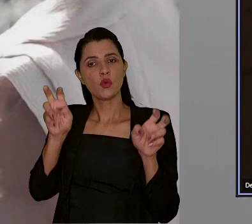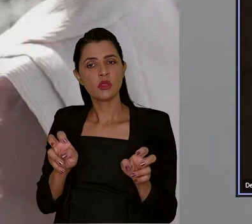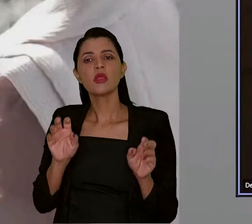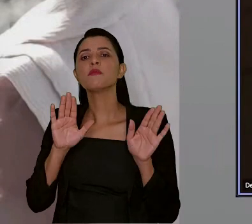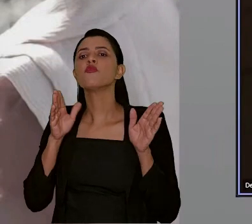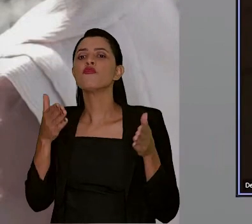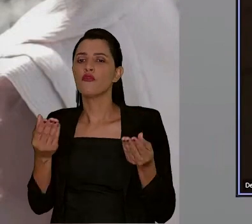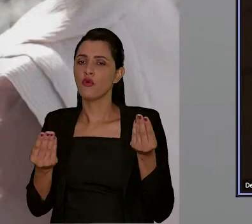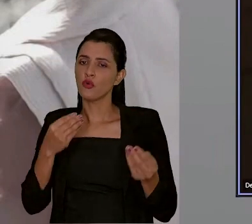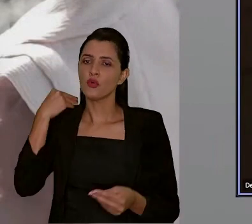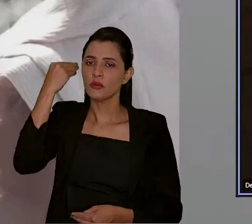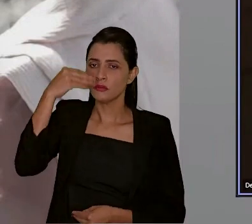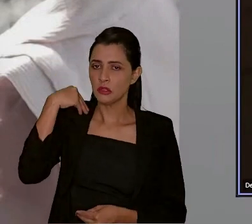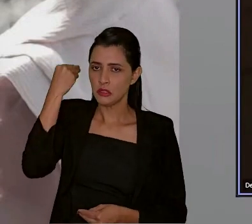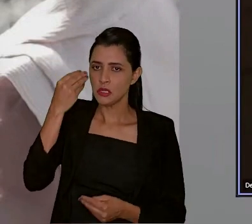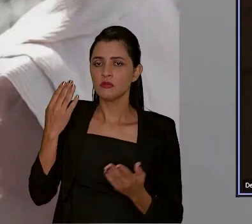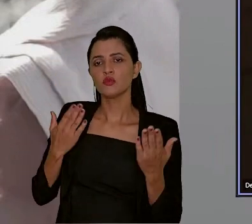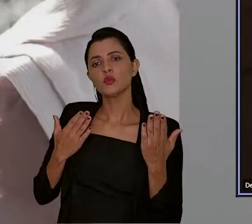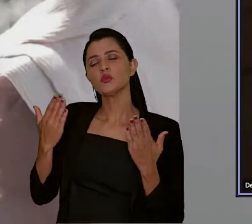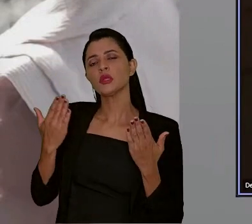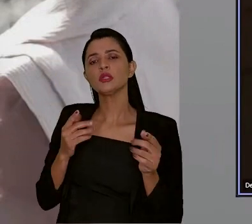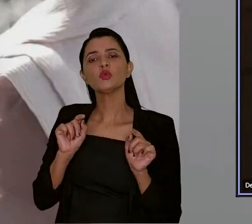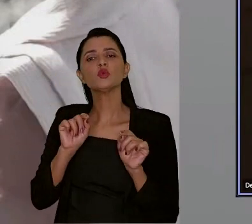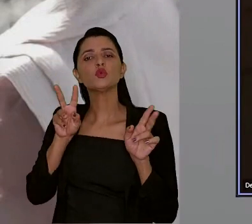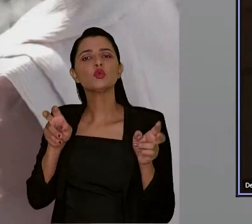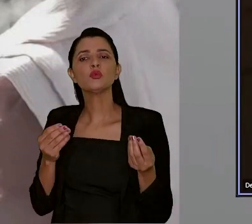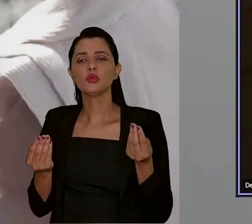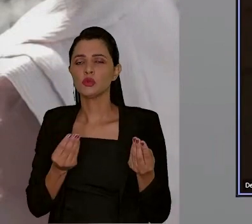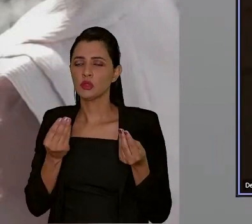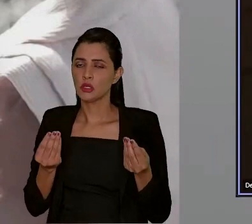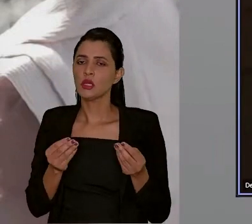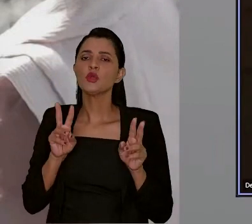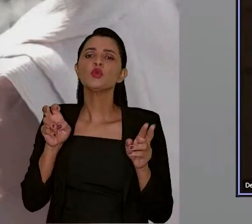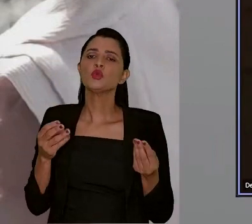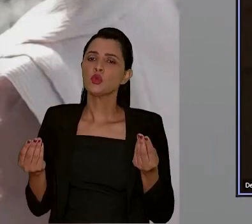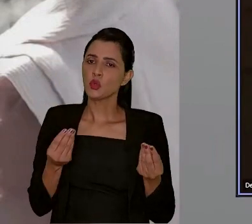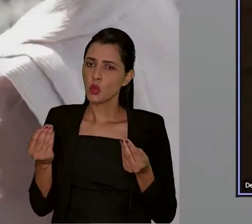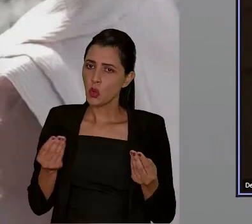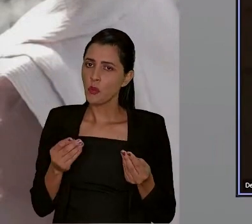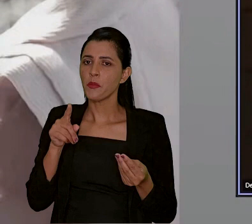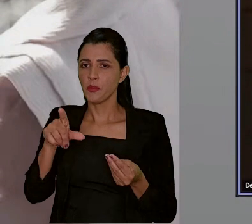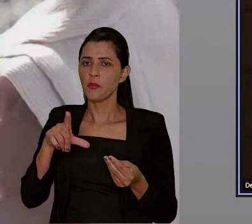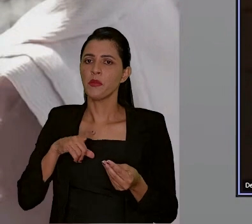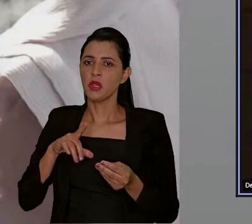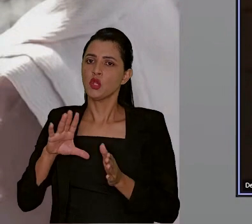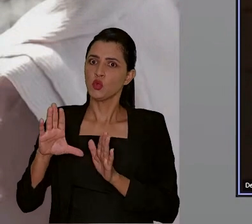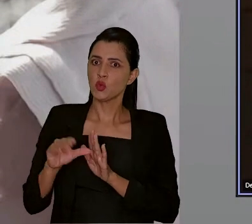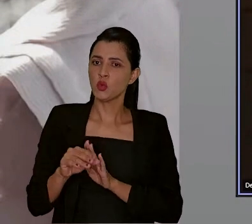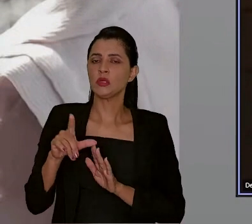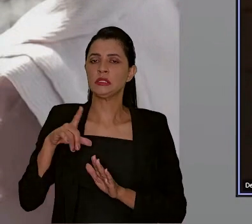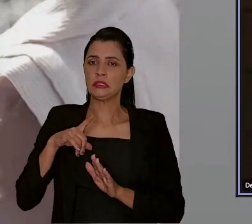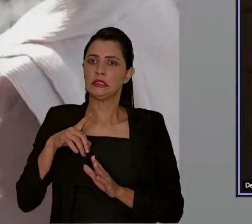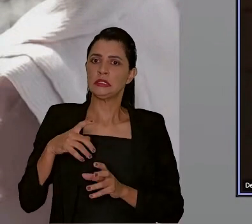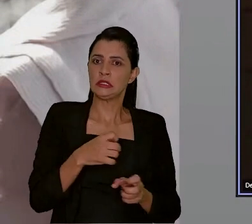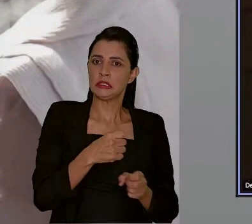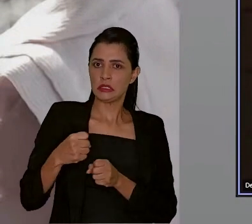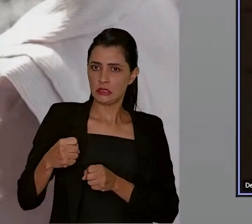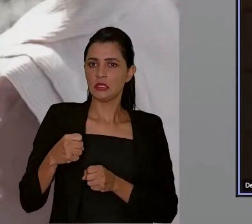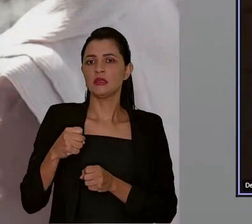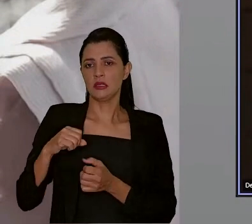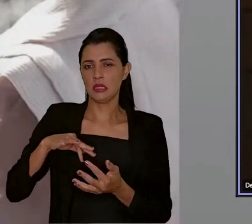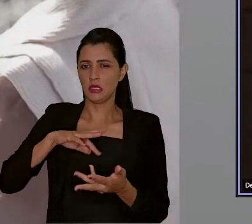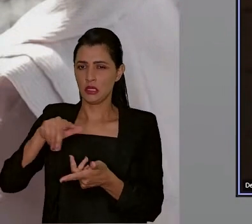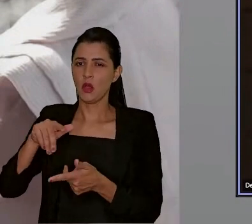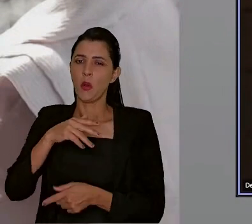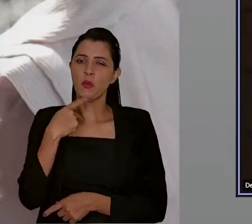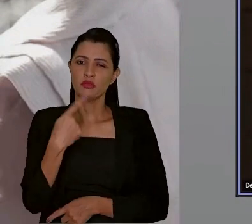da experiência comparada sobre subtração internacional de crianças.